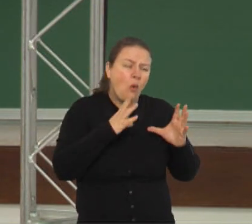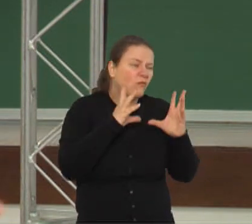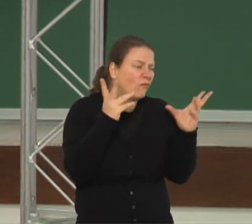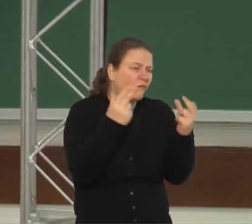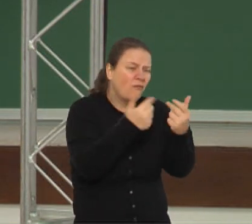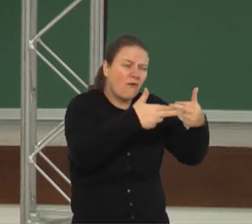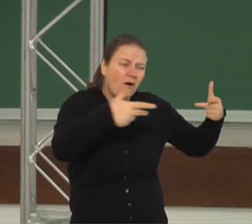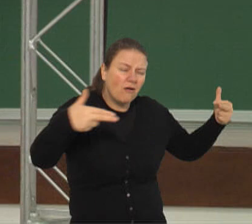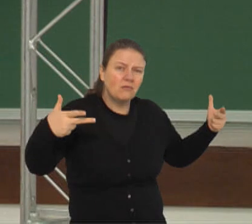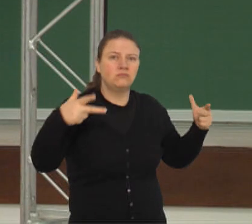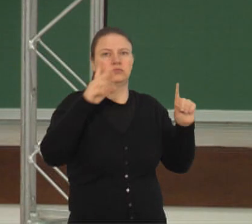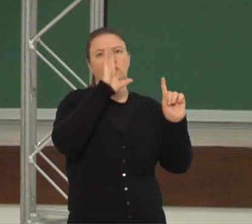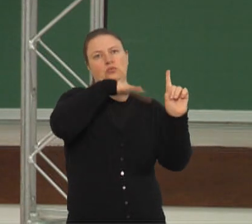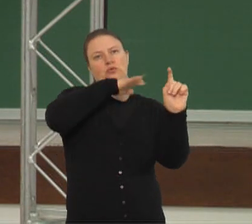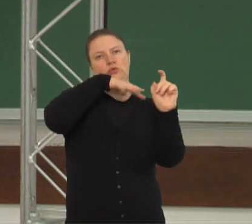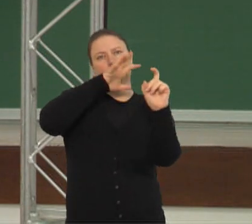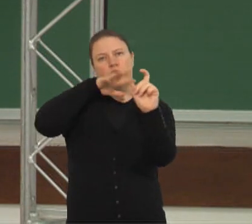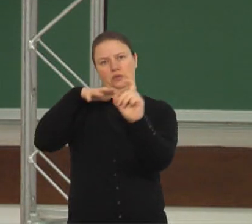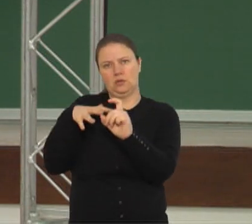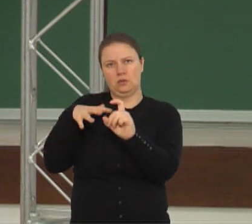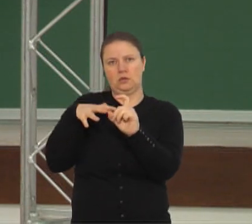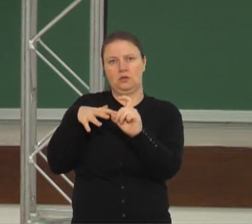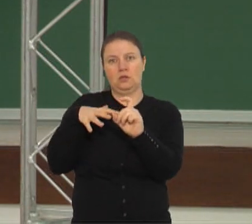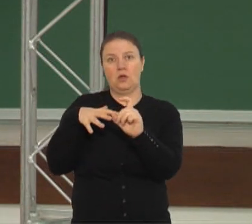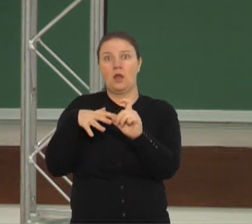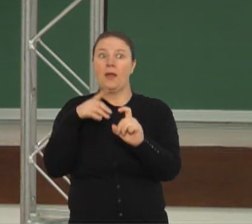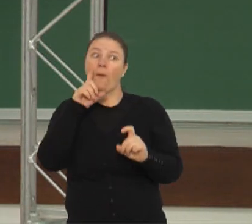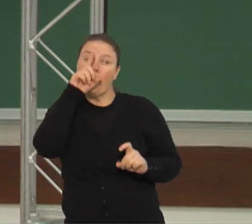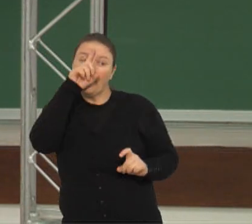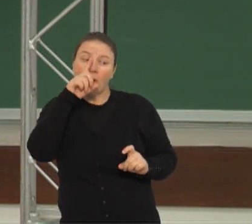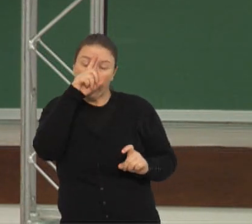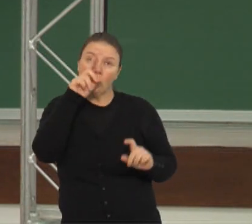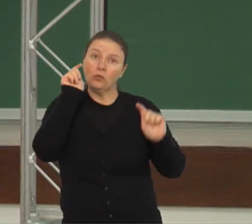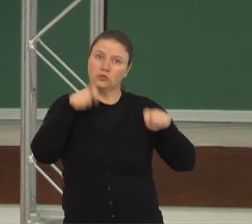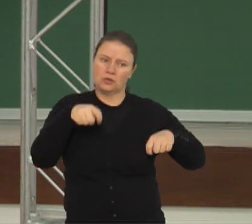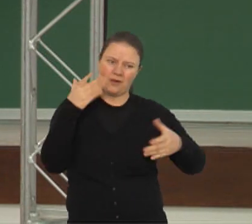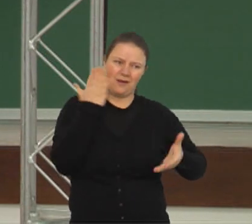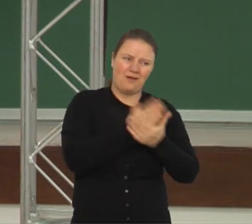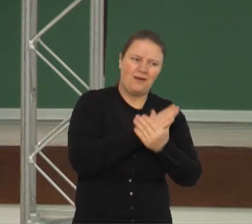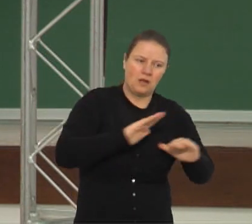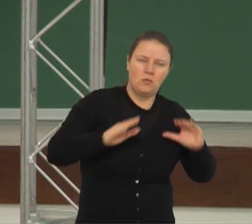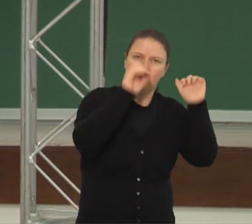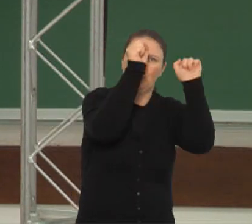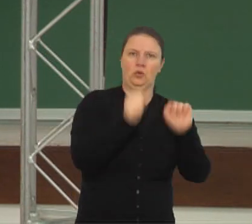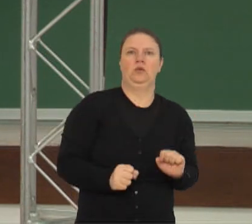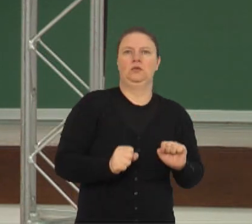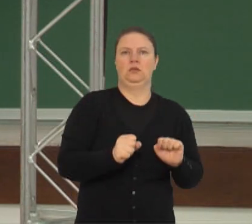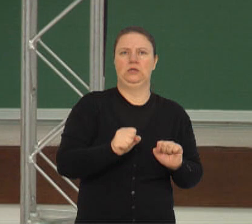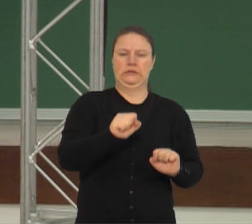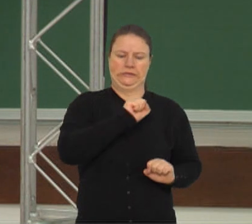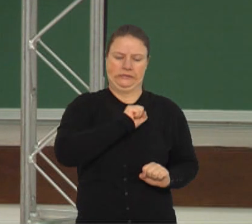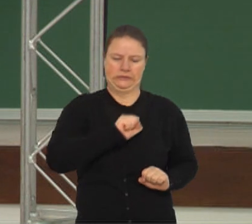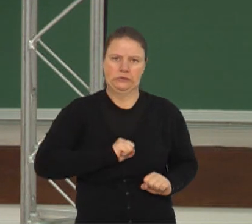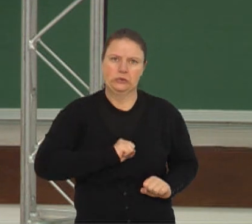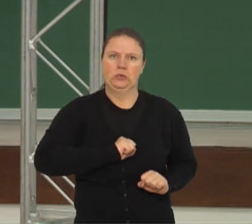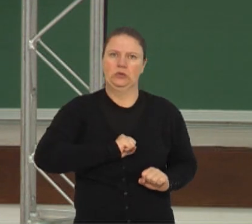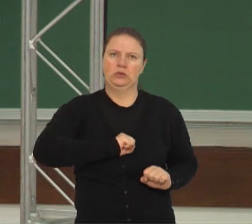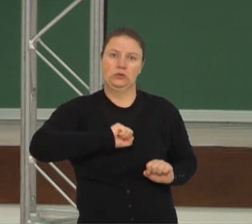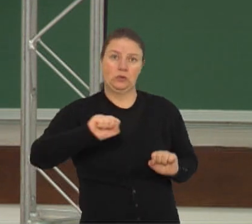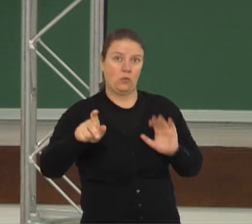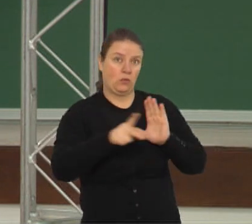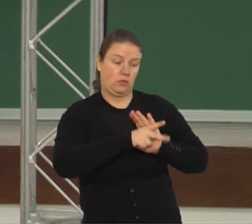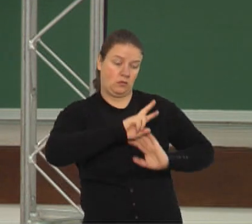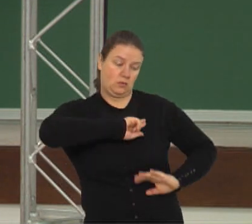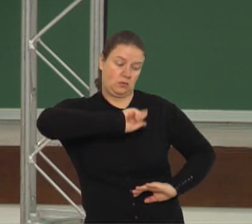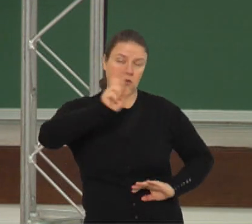ia acabar com o poder dos sacerdotes. Então os sacerdotes pensaram, pô, antes que ele destrua nós, vamos acabar com ele. E